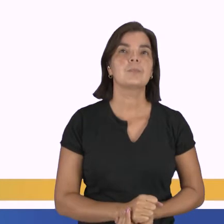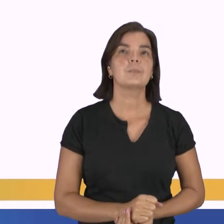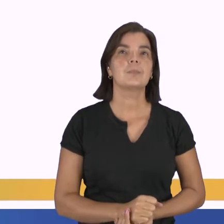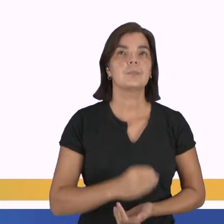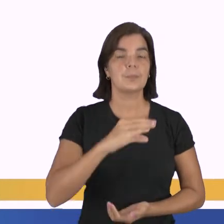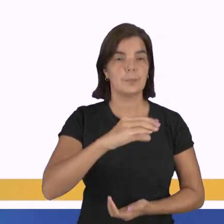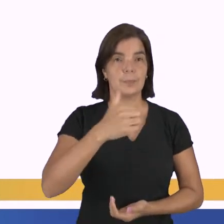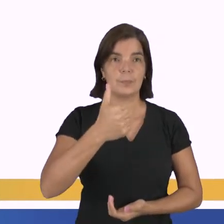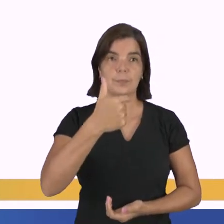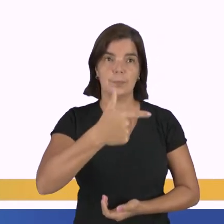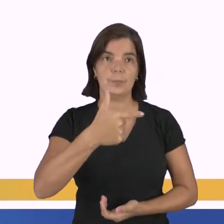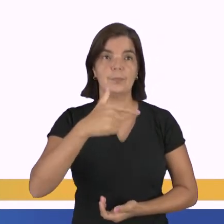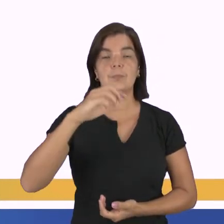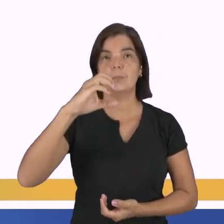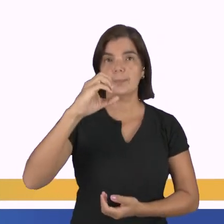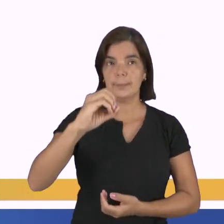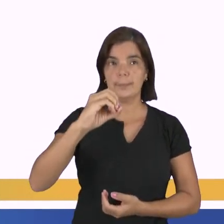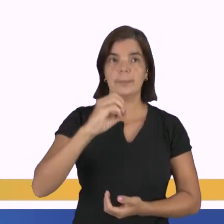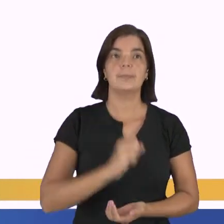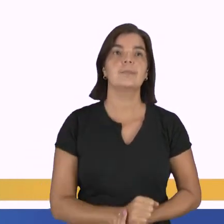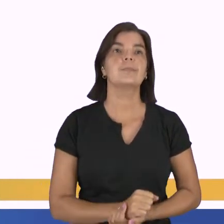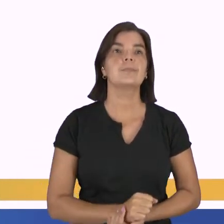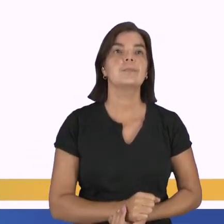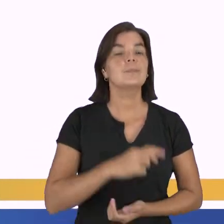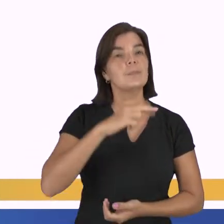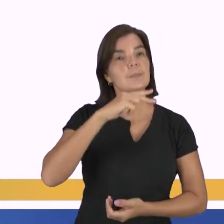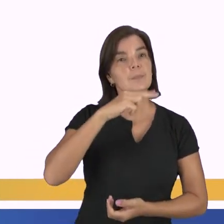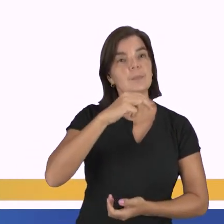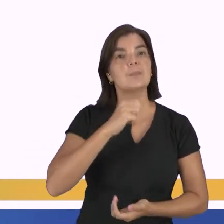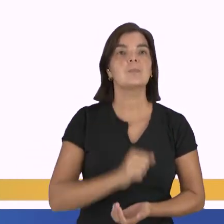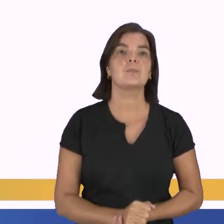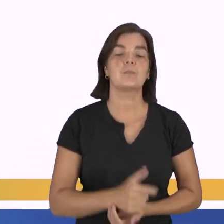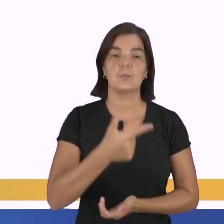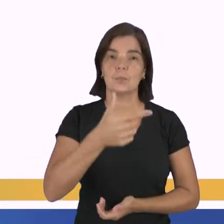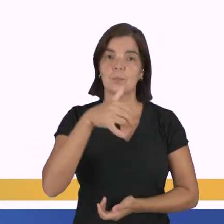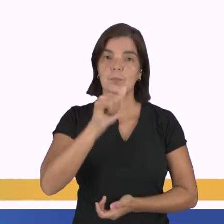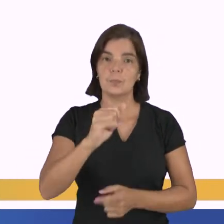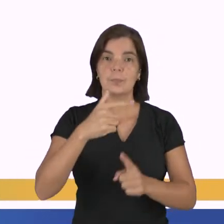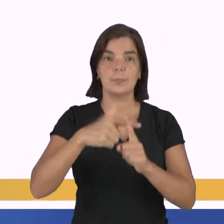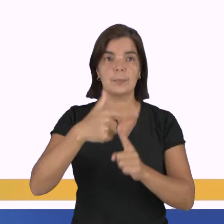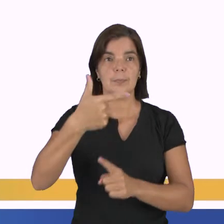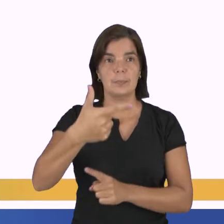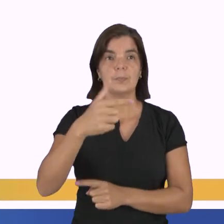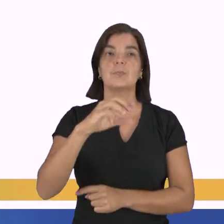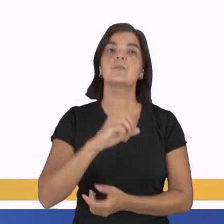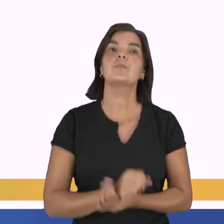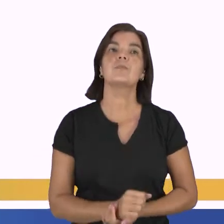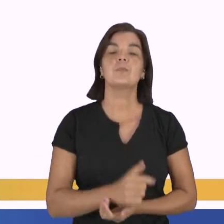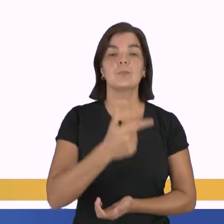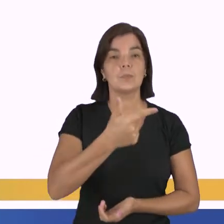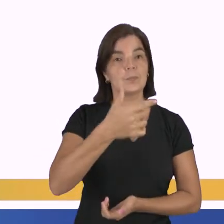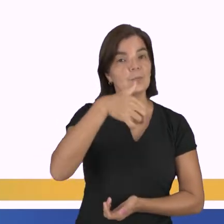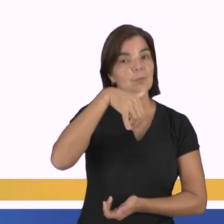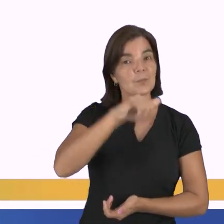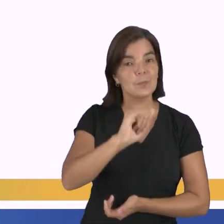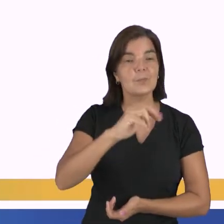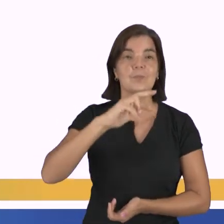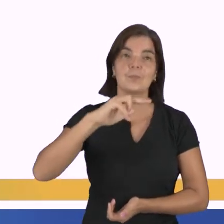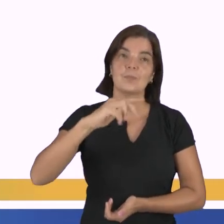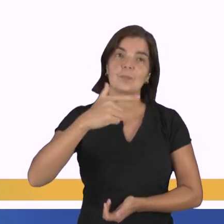ó ser um dois aqui é 0 = 2Y + 2 = 0 passa para lá